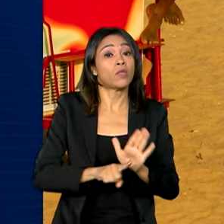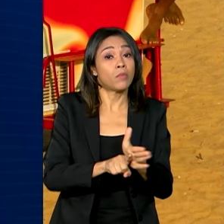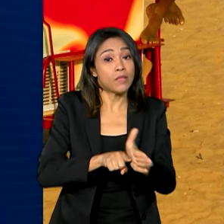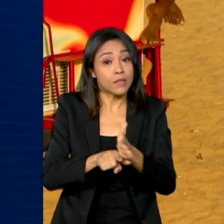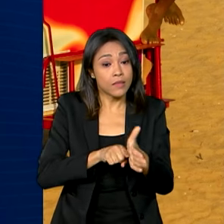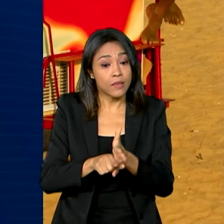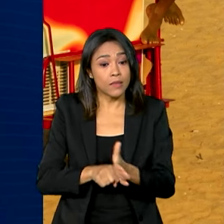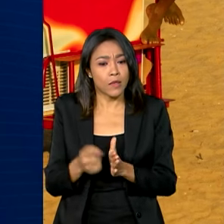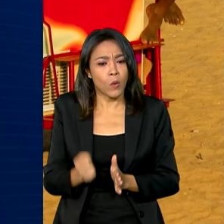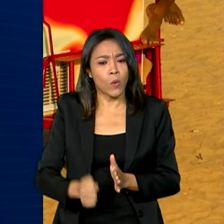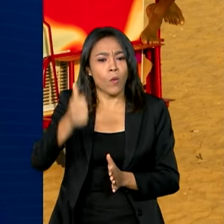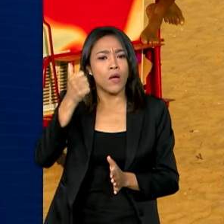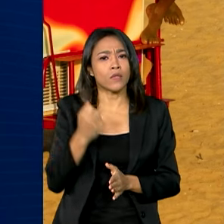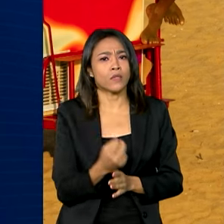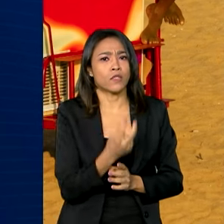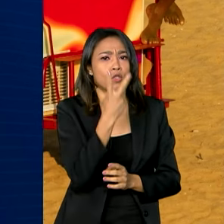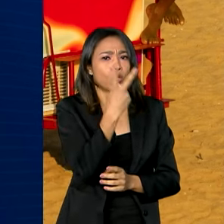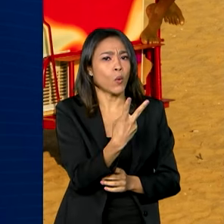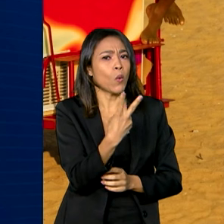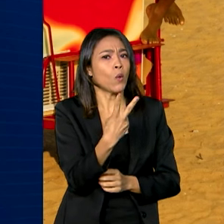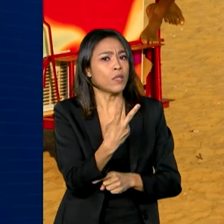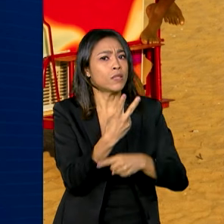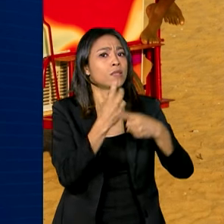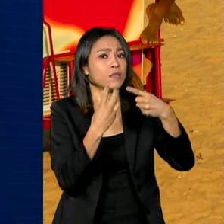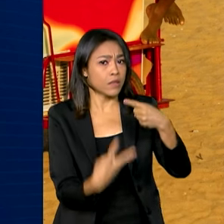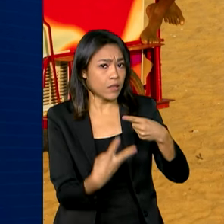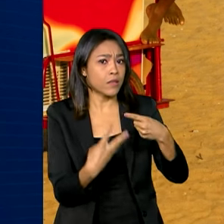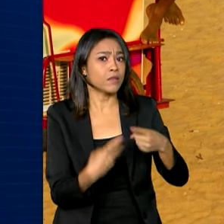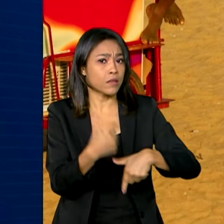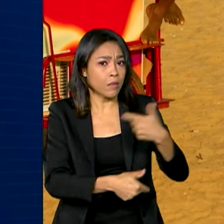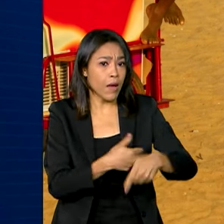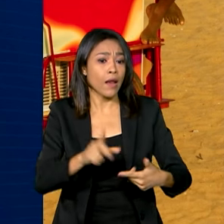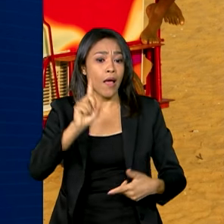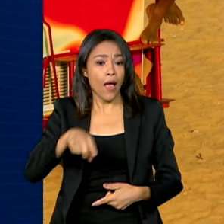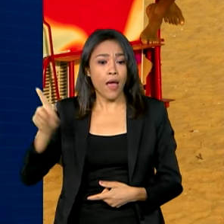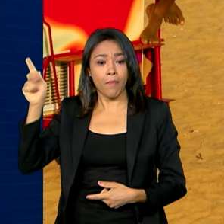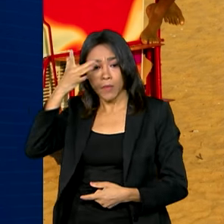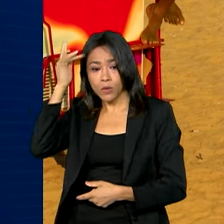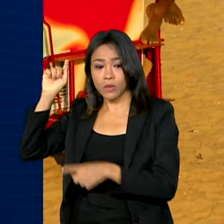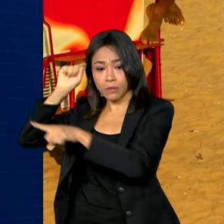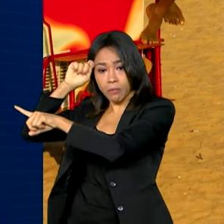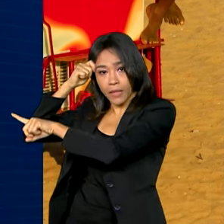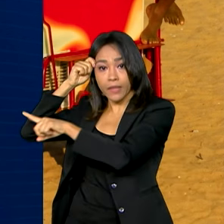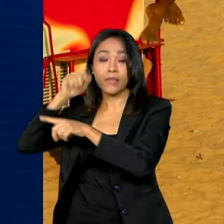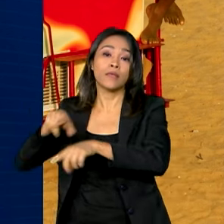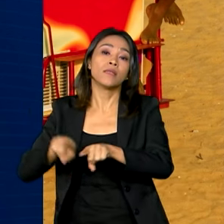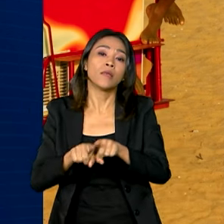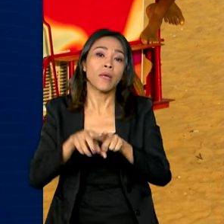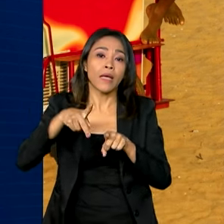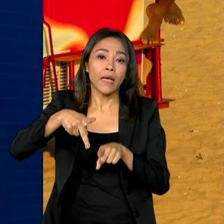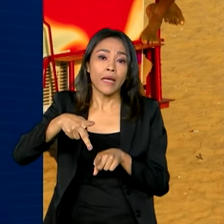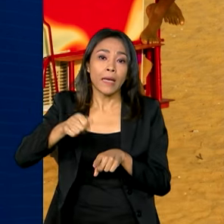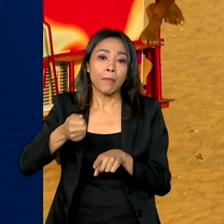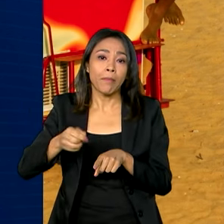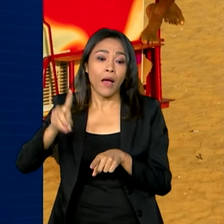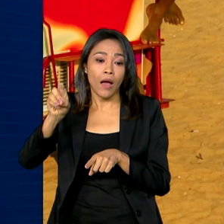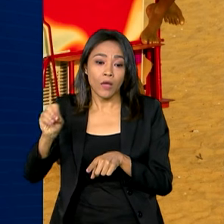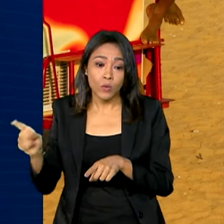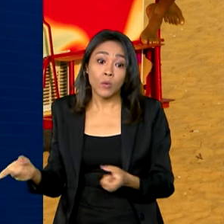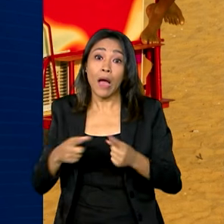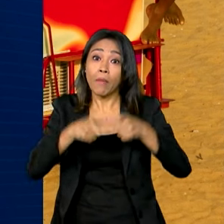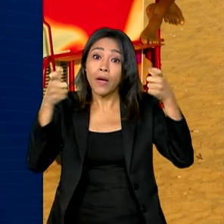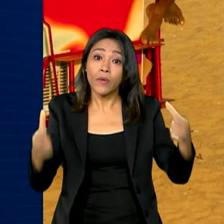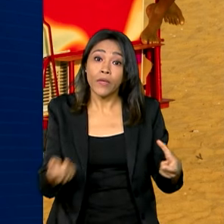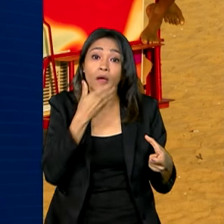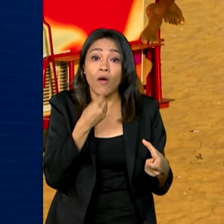quase 2/3 da população em situação de trabalho infantil são pretos e pardos. Jovens do sexo masculino são